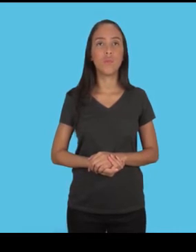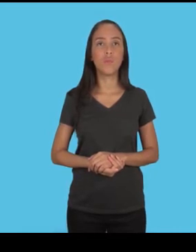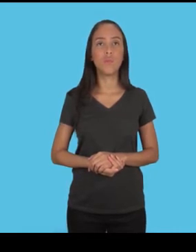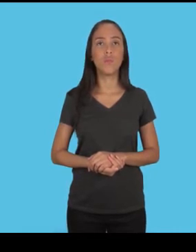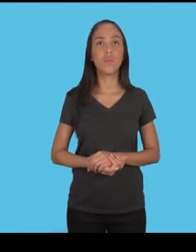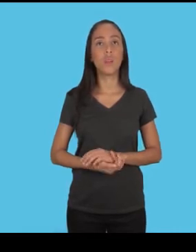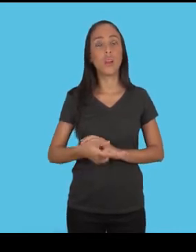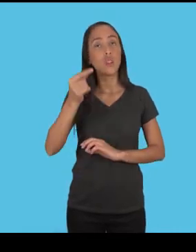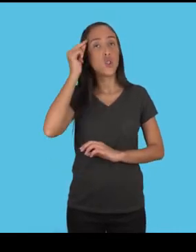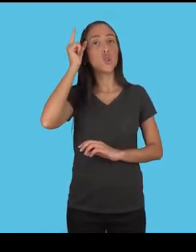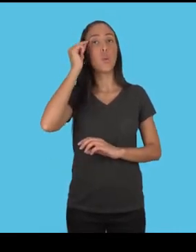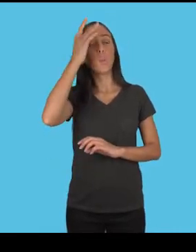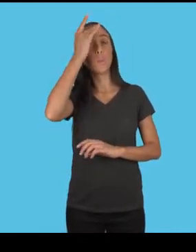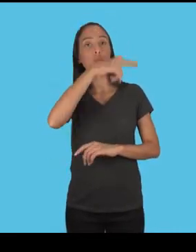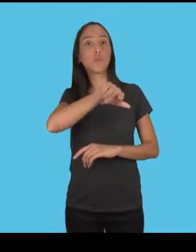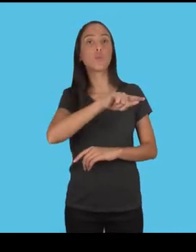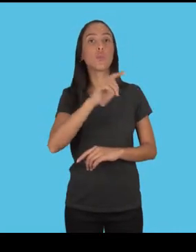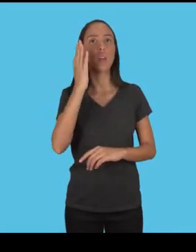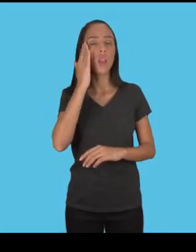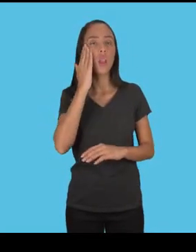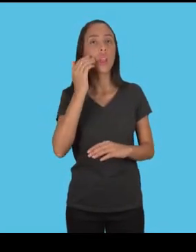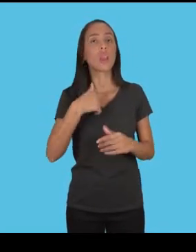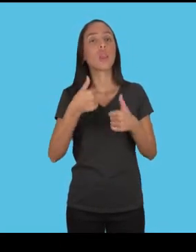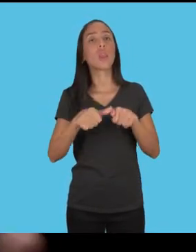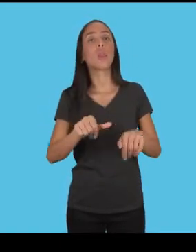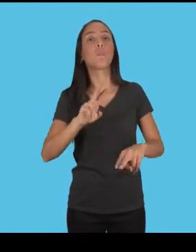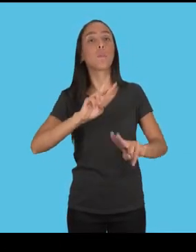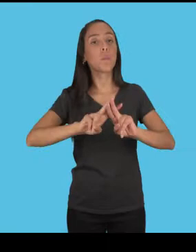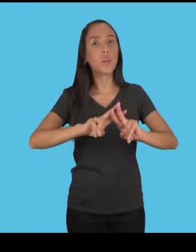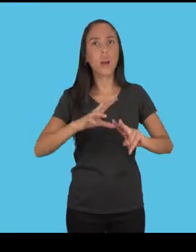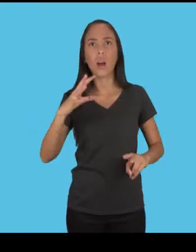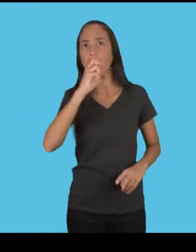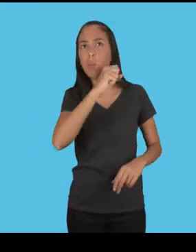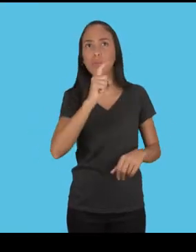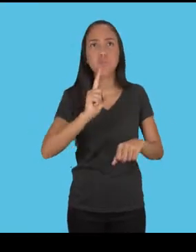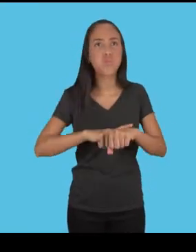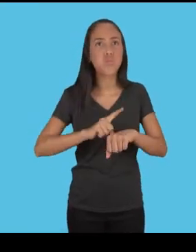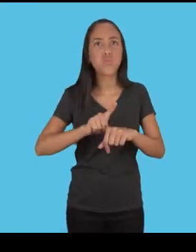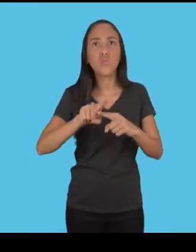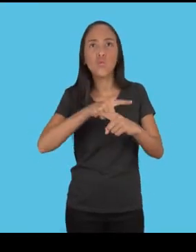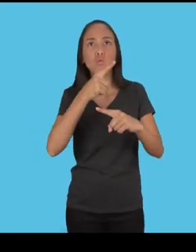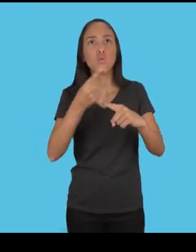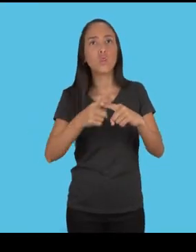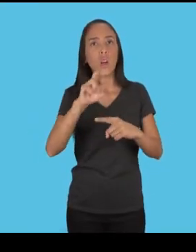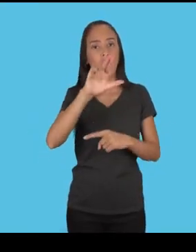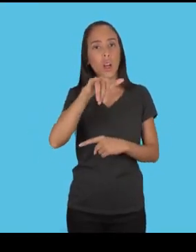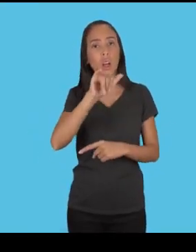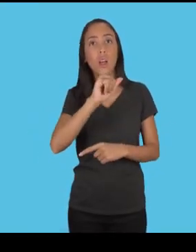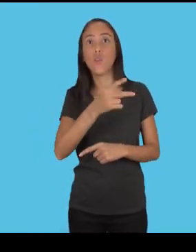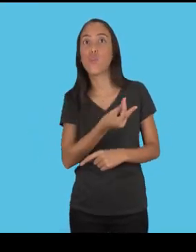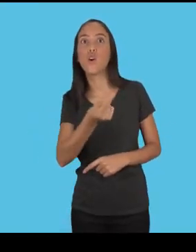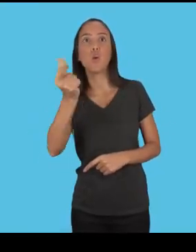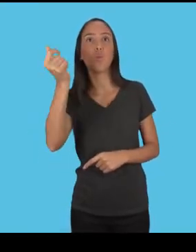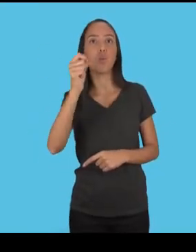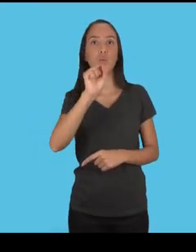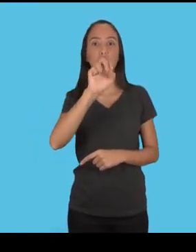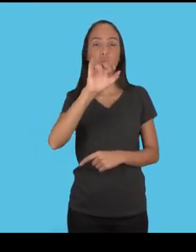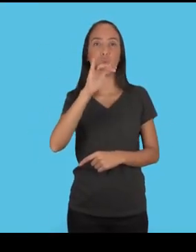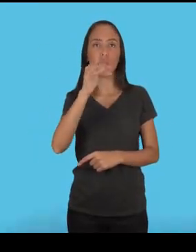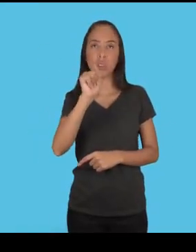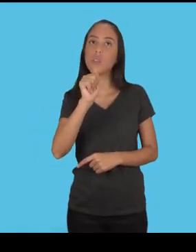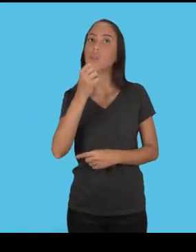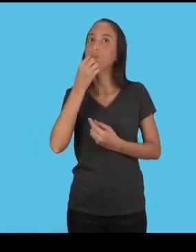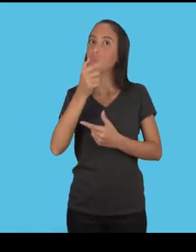Souberam que eu estava preso e imediatamente, eu acho que no mesmo dia, o Luiz Rei foi embora para a Suíça e fez muito